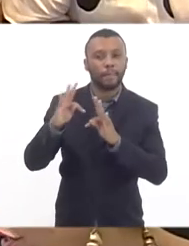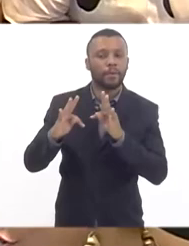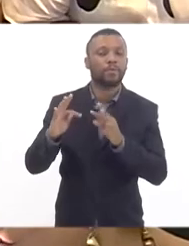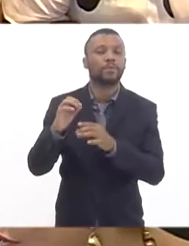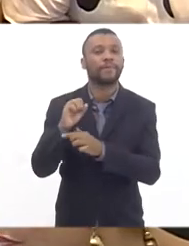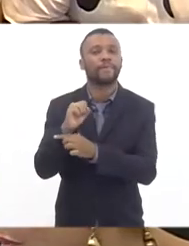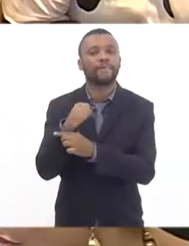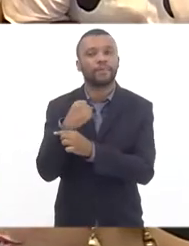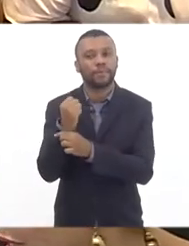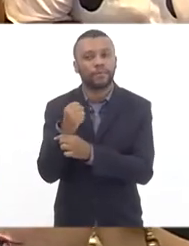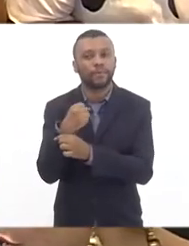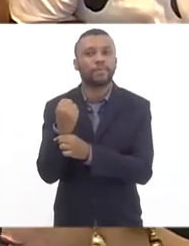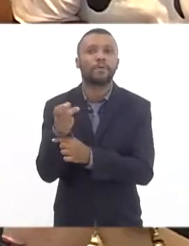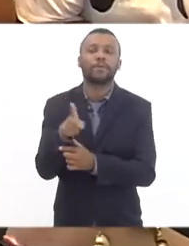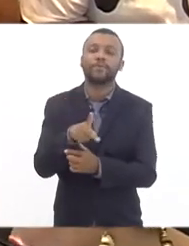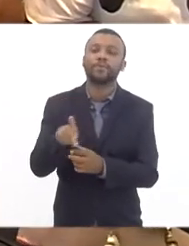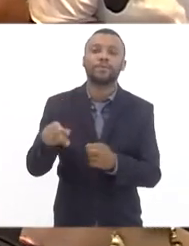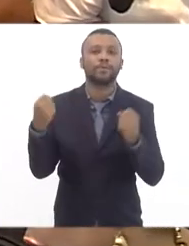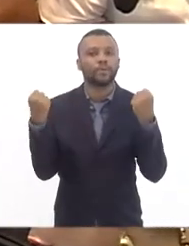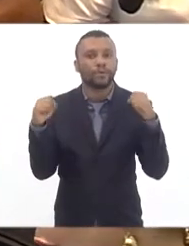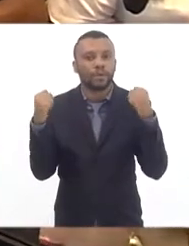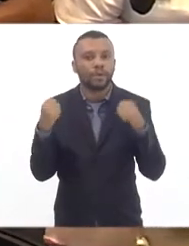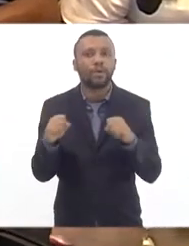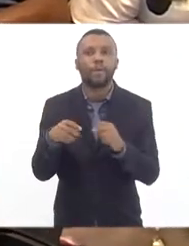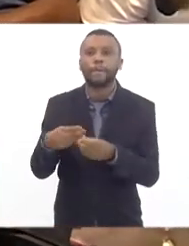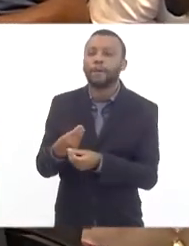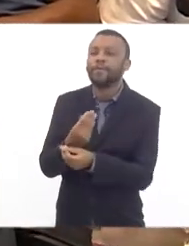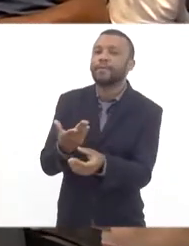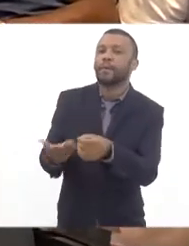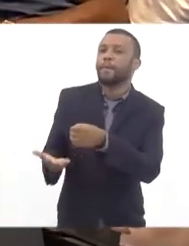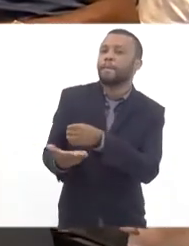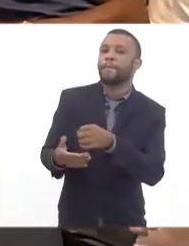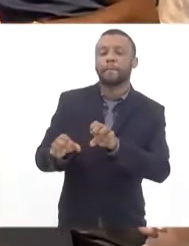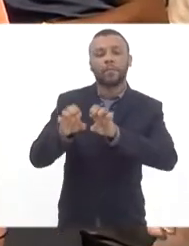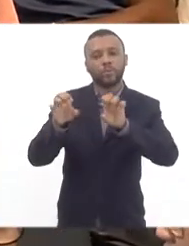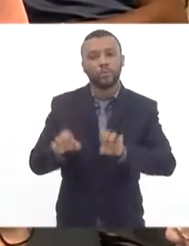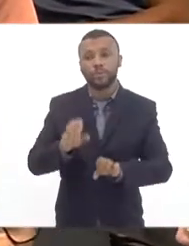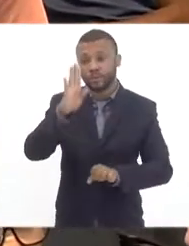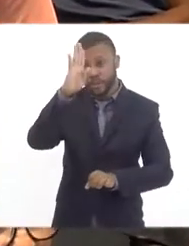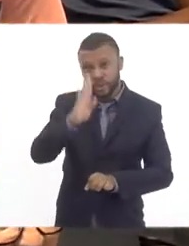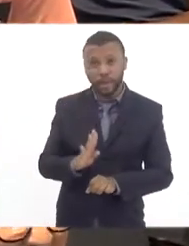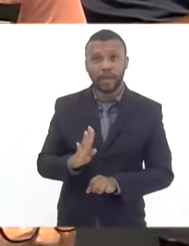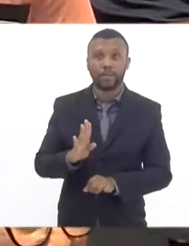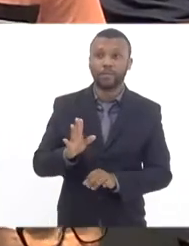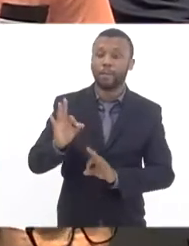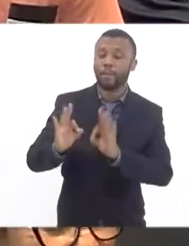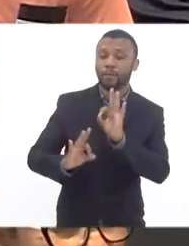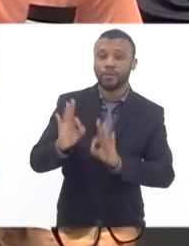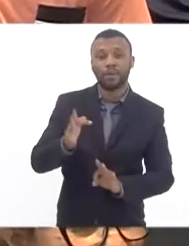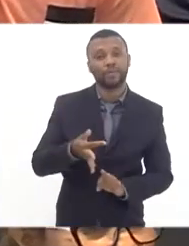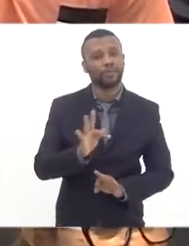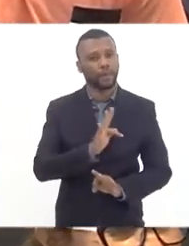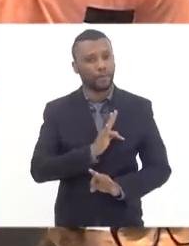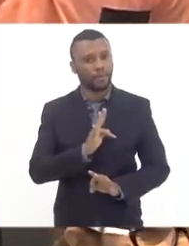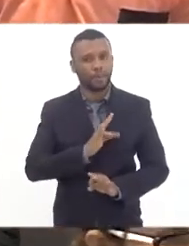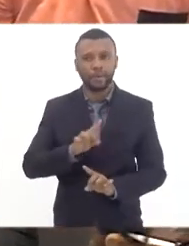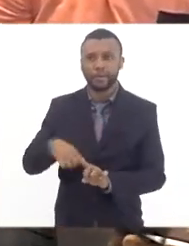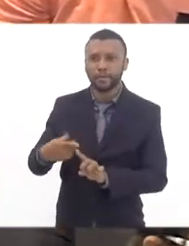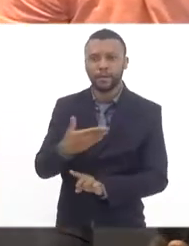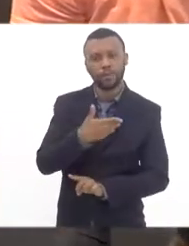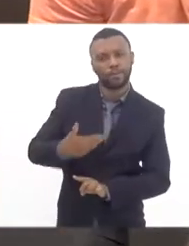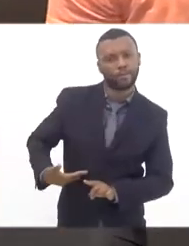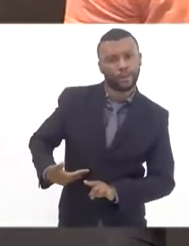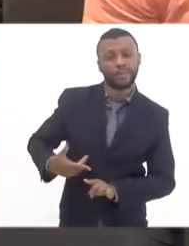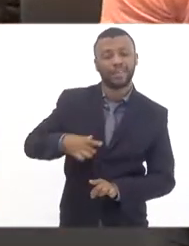fisioterapeutas, professores de educação física, para dar uma estrutura 100% de grátis. É um projeto do governo do Estado, Polícia Militar aí entrou a parceria da